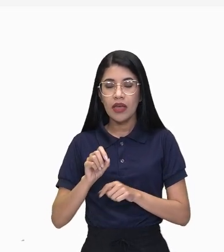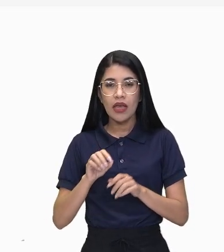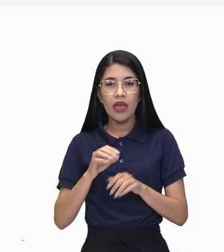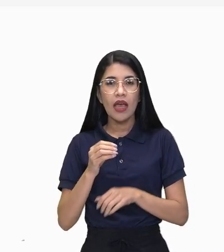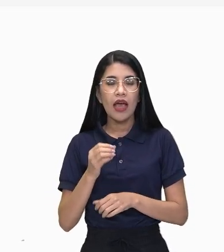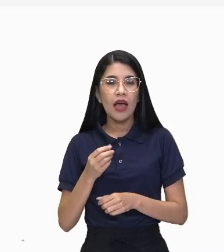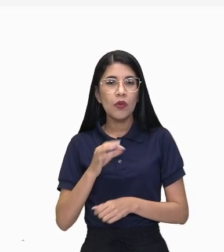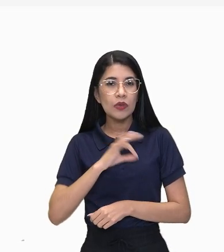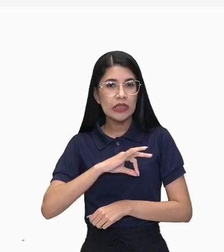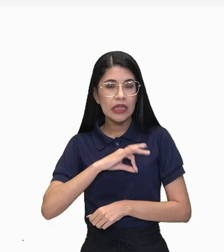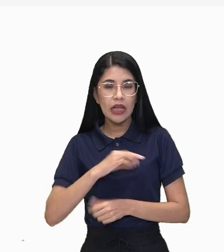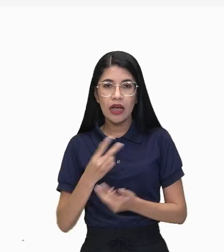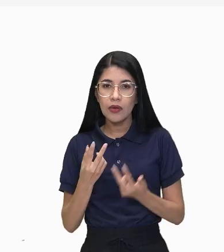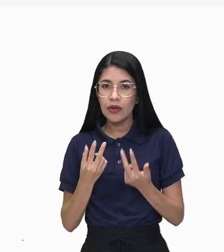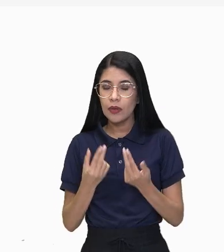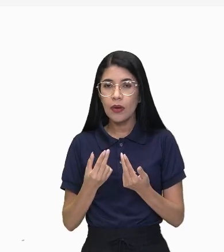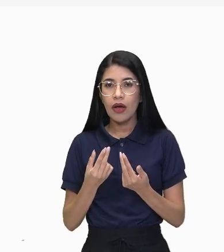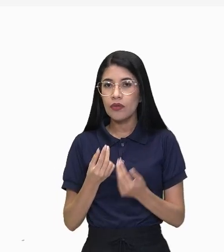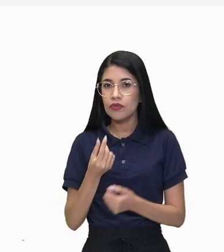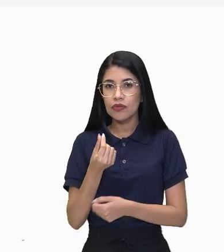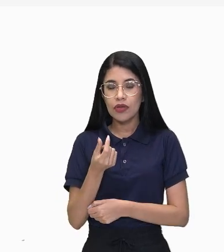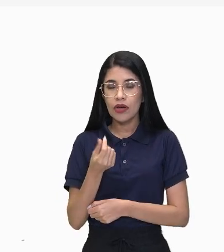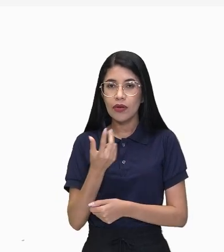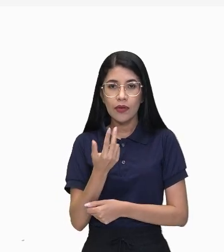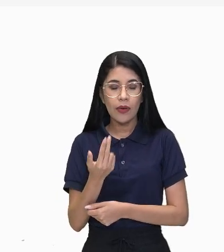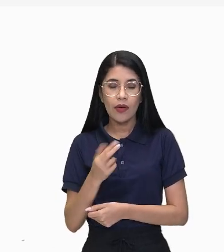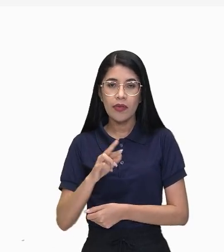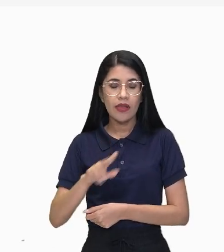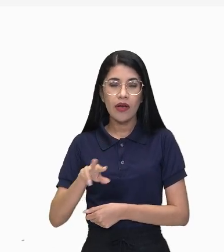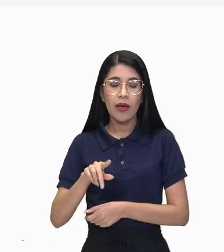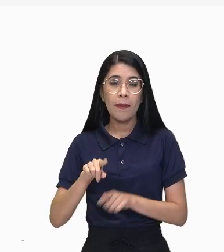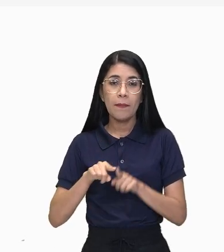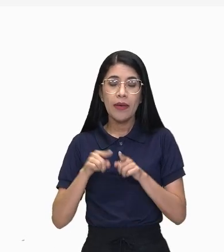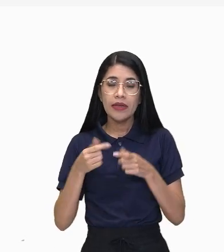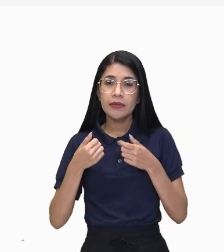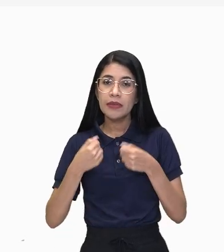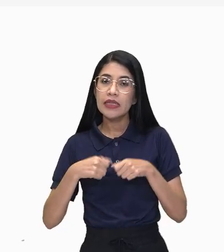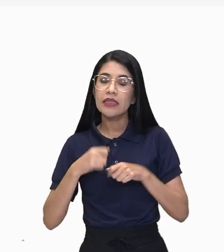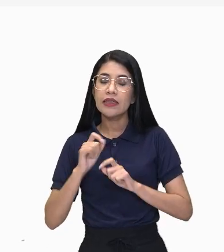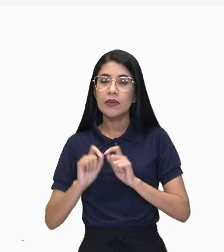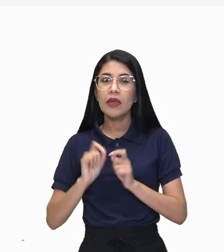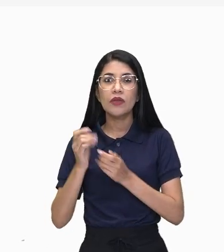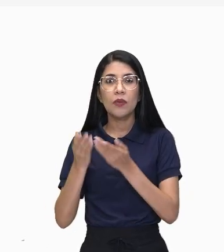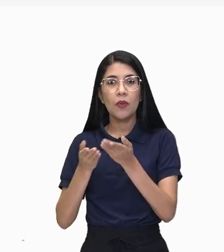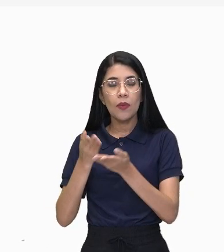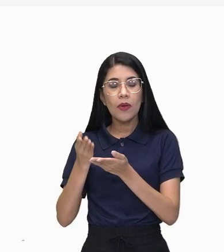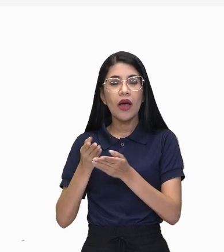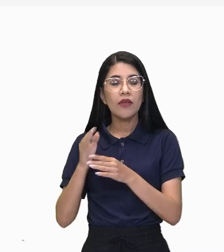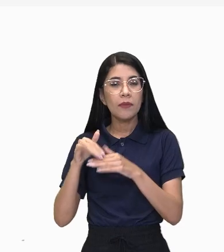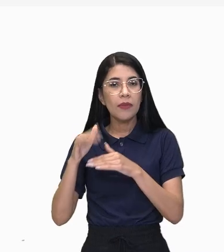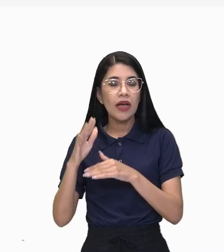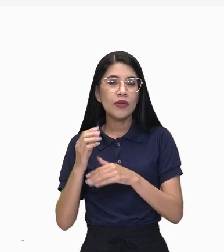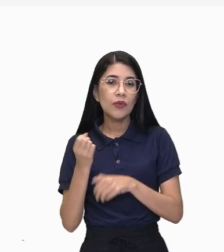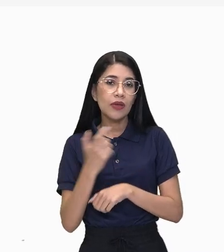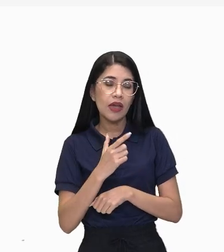mesma renda, todo mundo vai ter a mesma renda, mas essas pessoas precisam de um pouco mais do que de uma família rica, né,